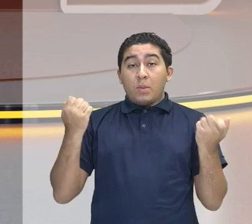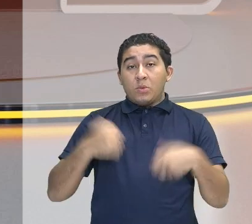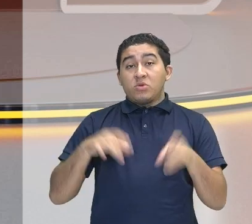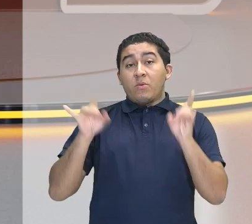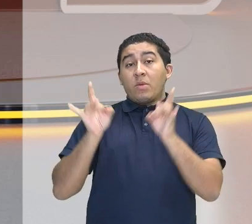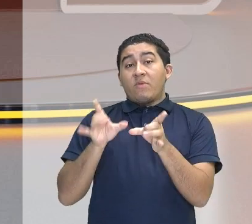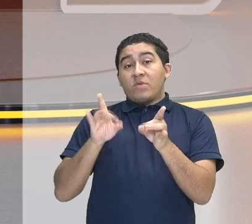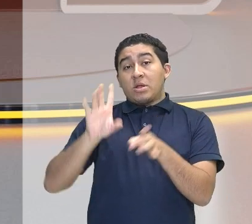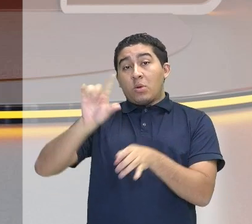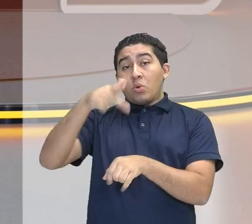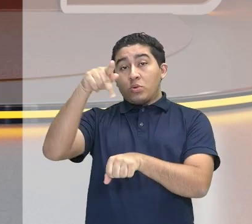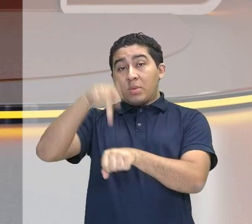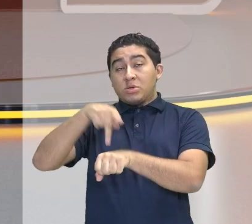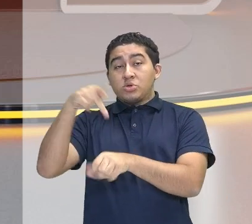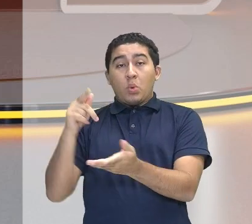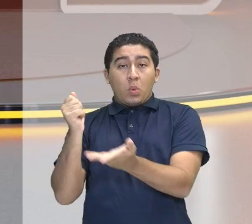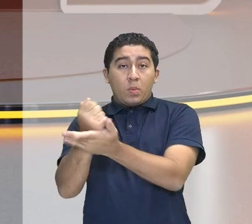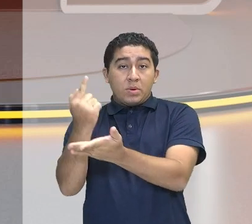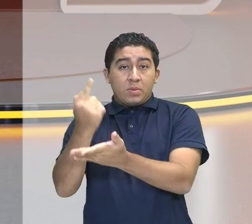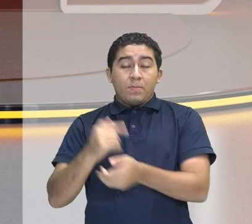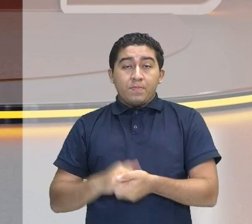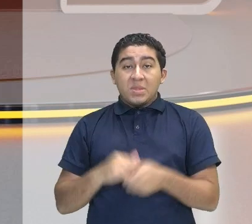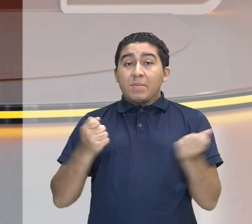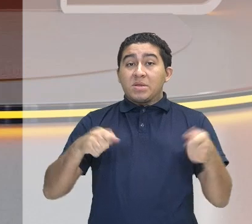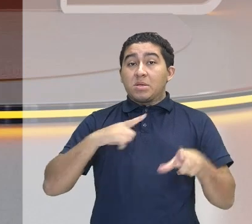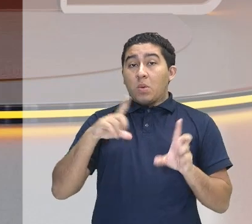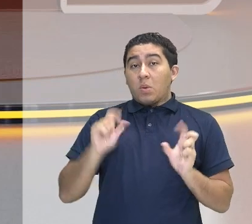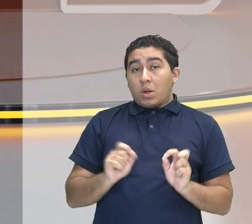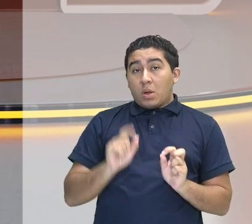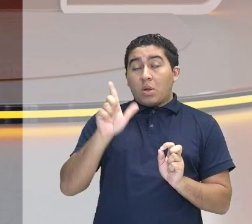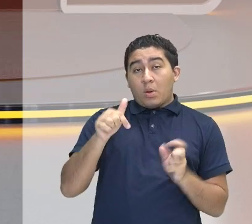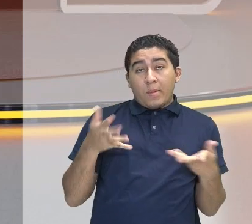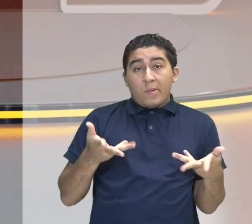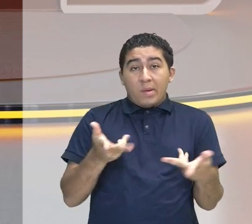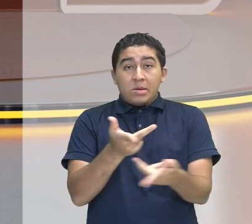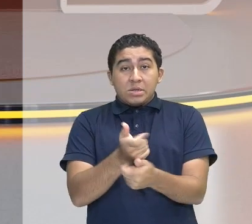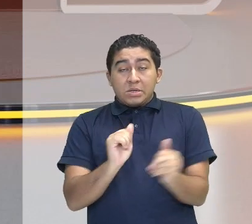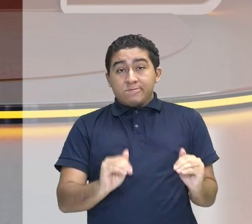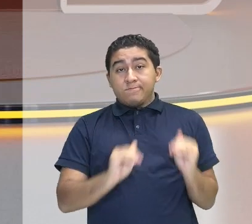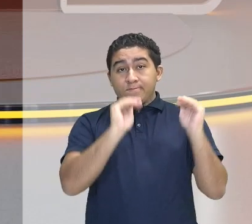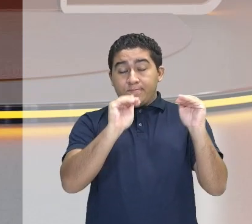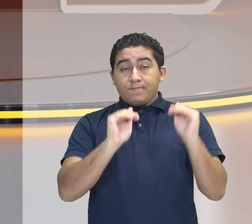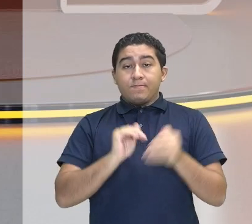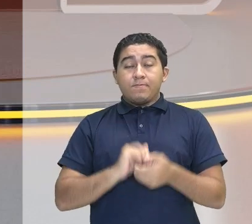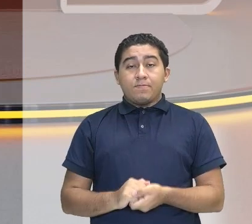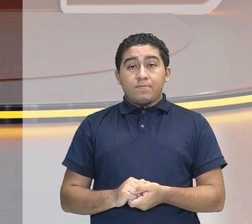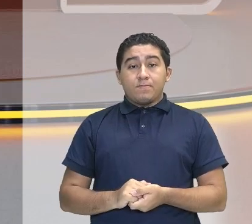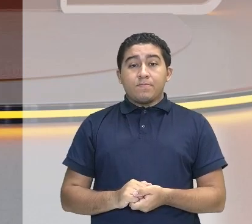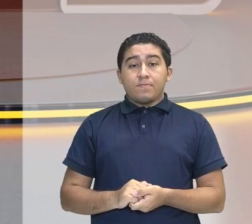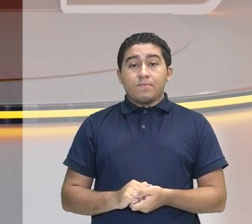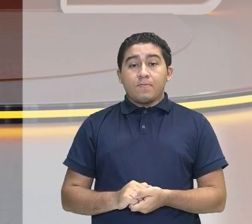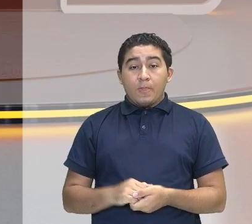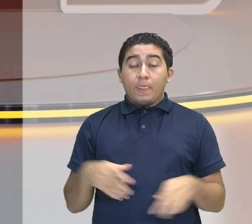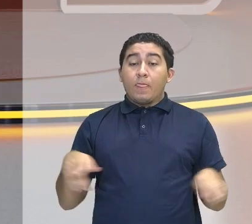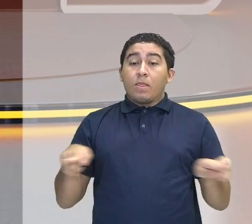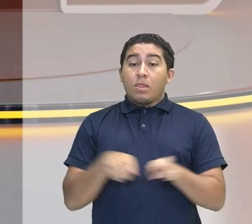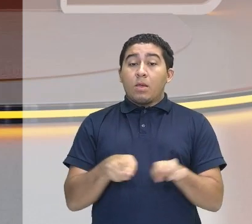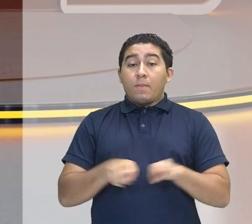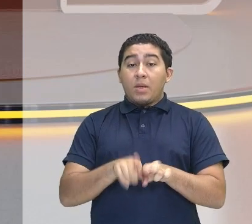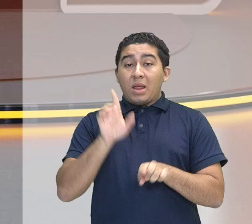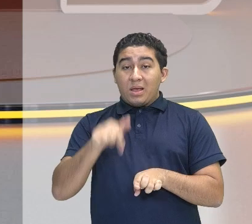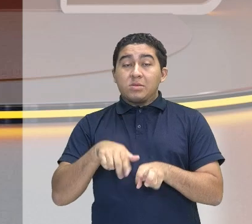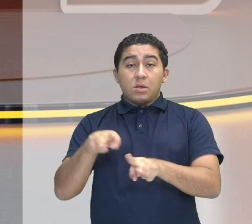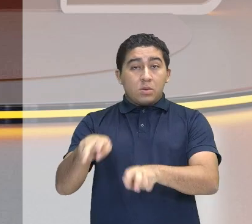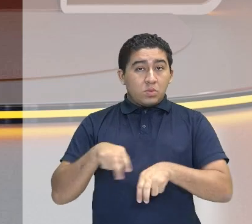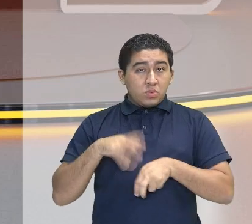para outros países. Então, tem que ter o quê? Uma qualidade elevada, tá bom? E além da agricultura de